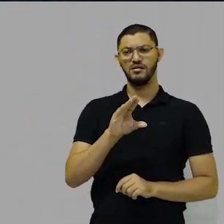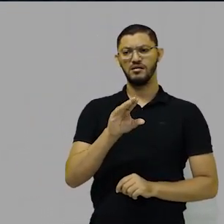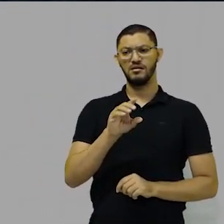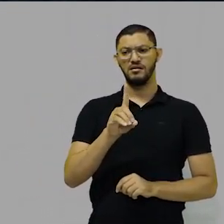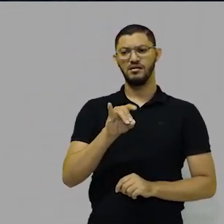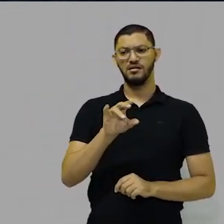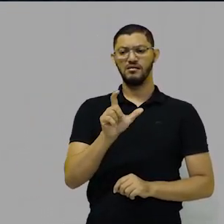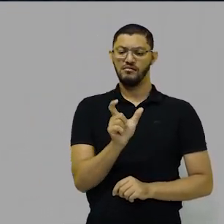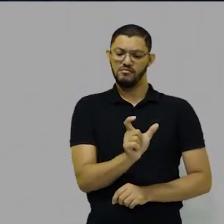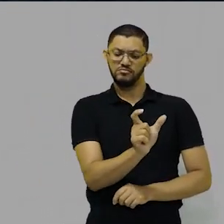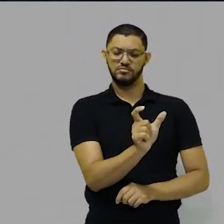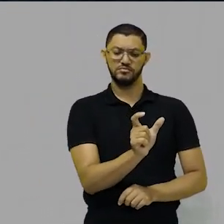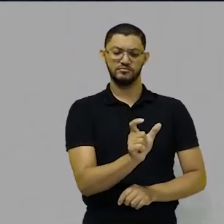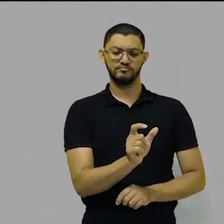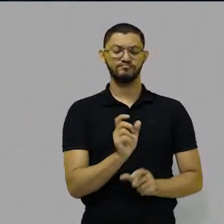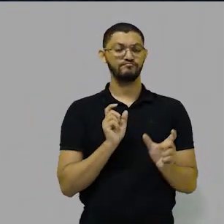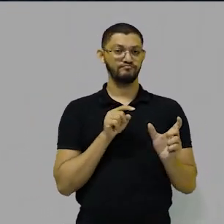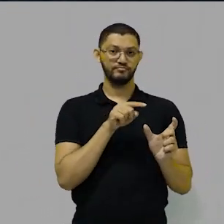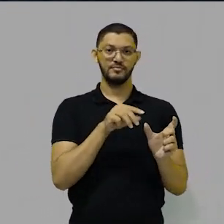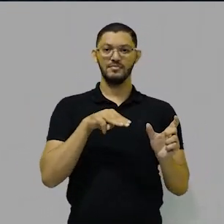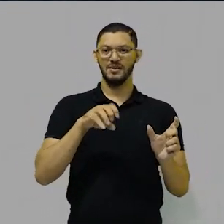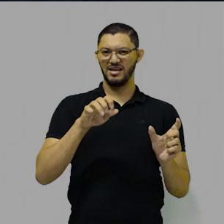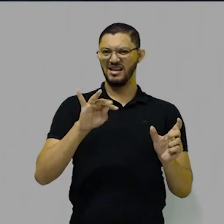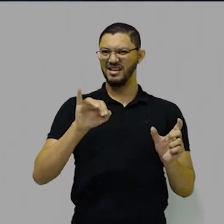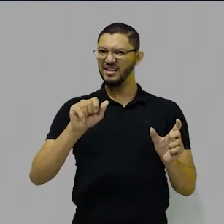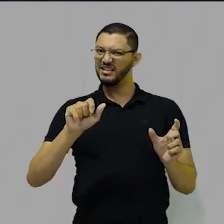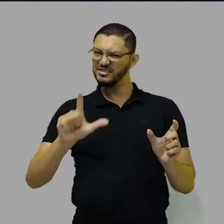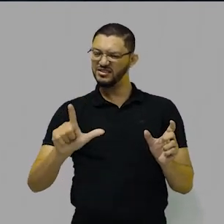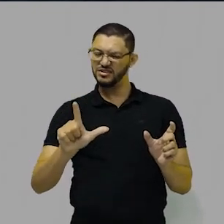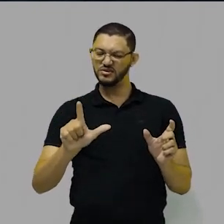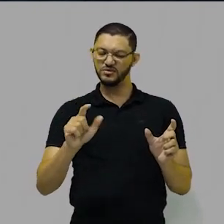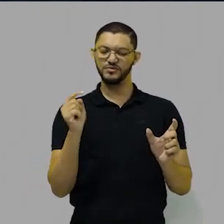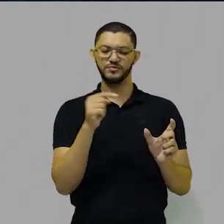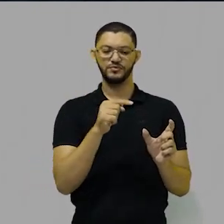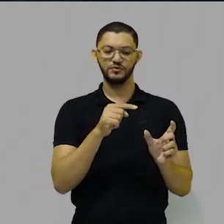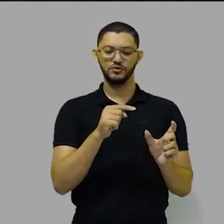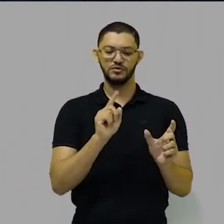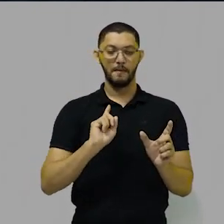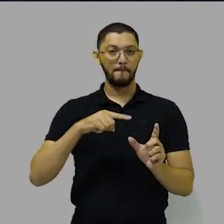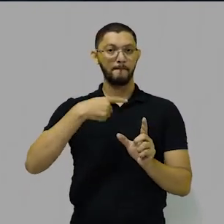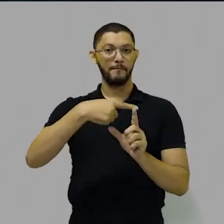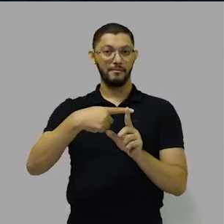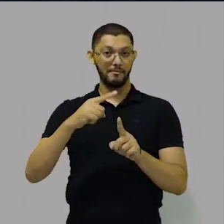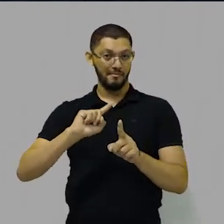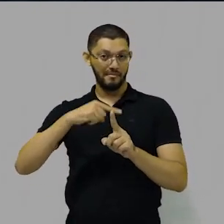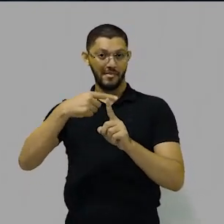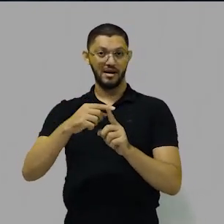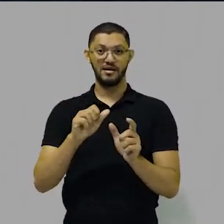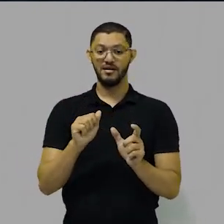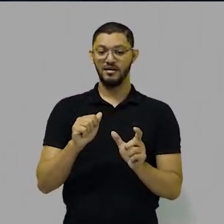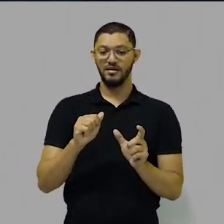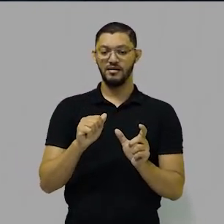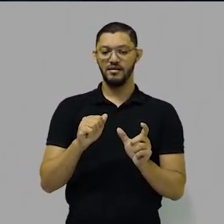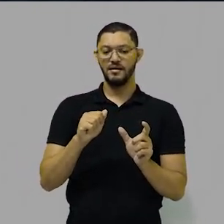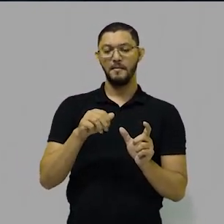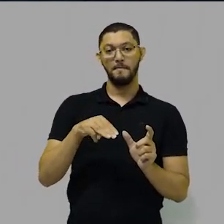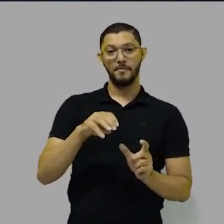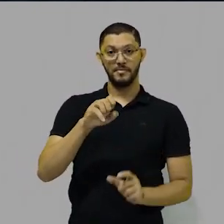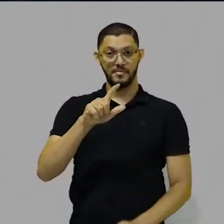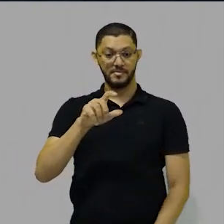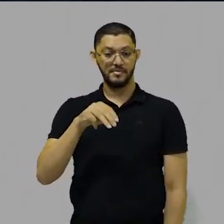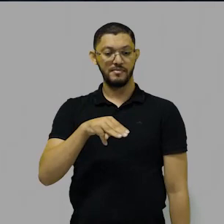como metil. Então, vai ficar o nome do radical, metil, mais amina, metilamina